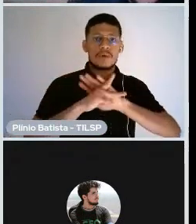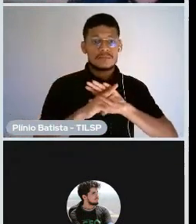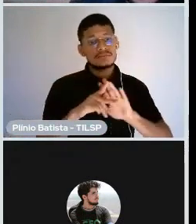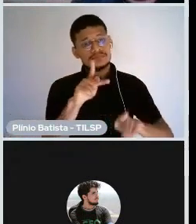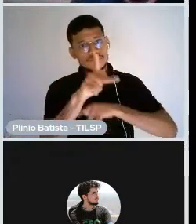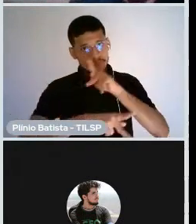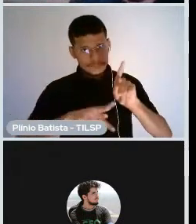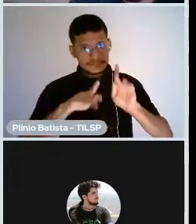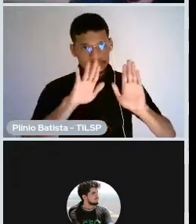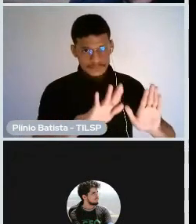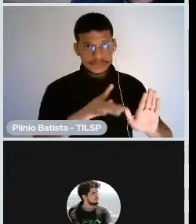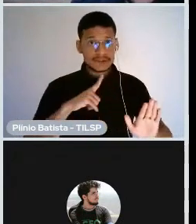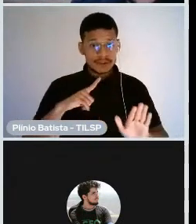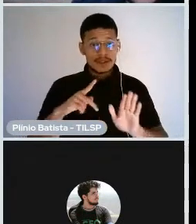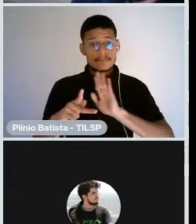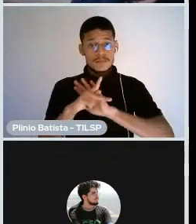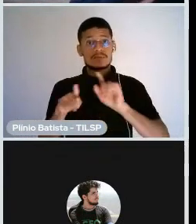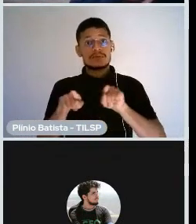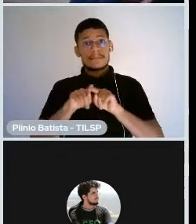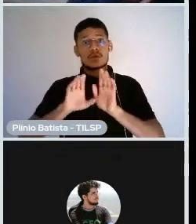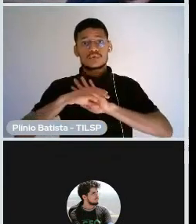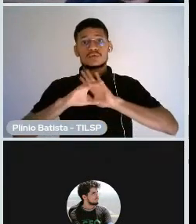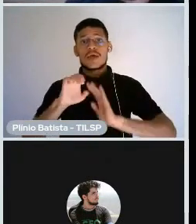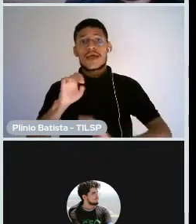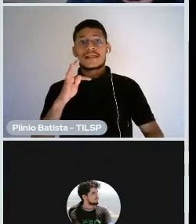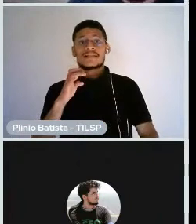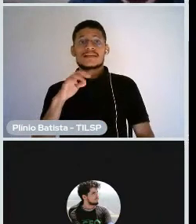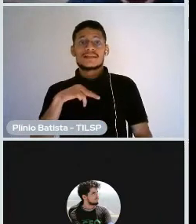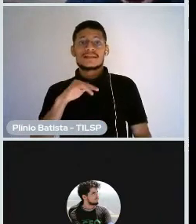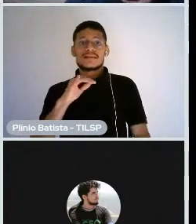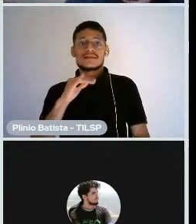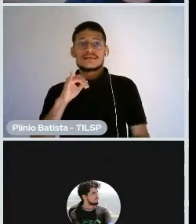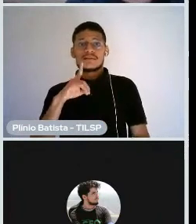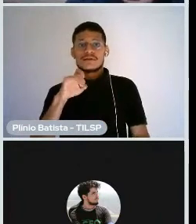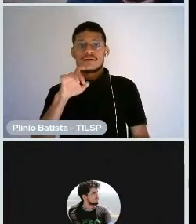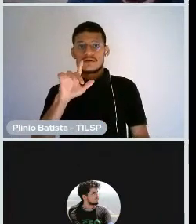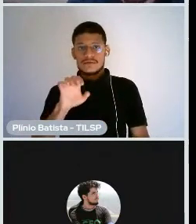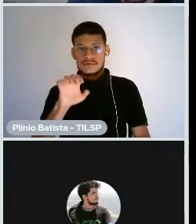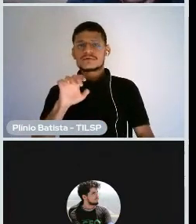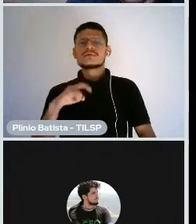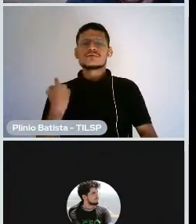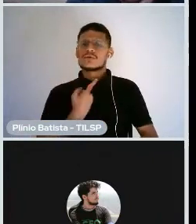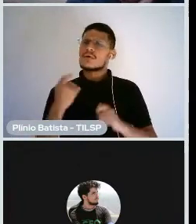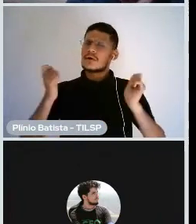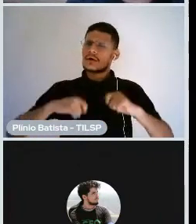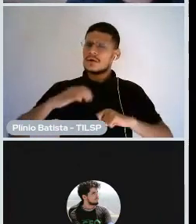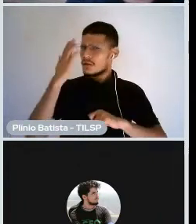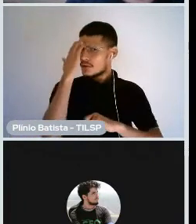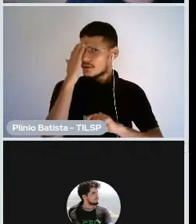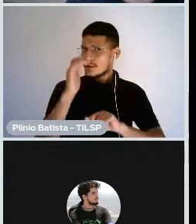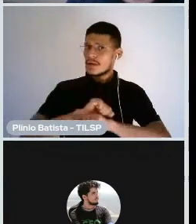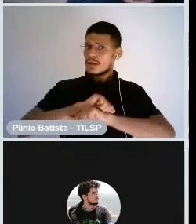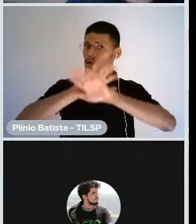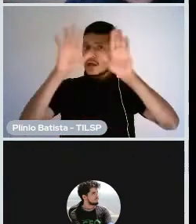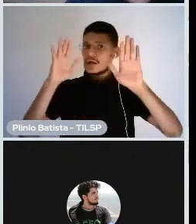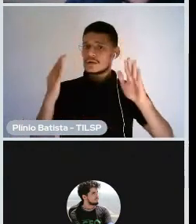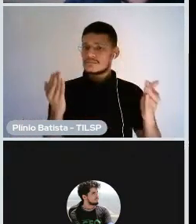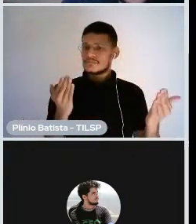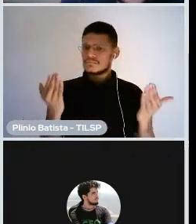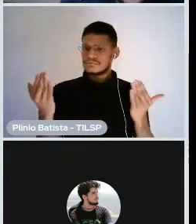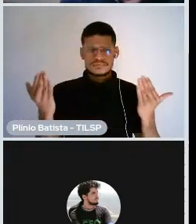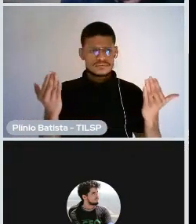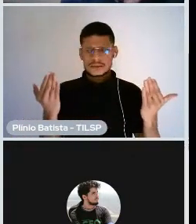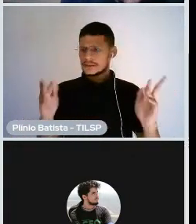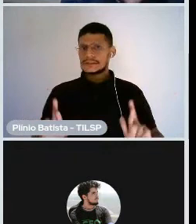no conceito de etnicidade, que a etnicidade ela é feita para a gente entender essas diferenças, não para a